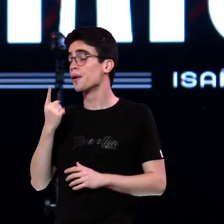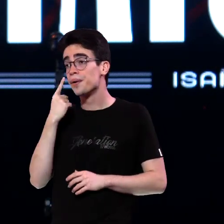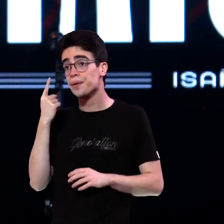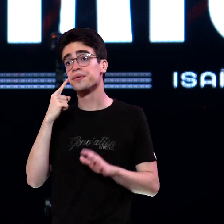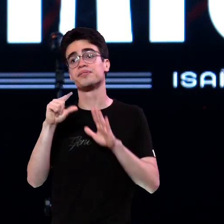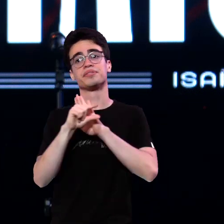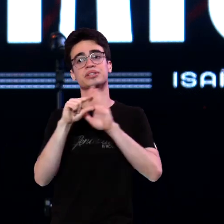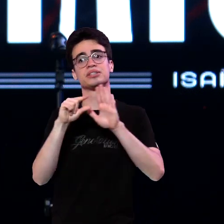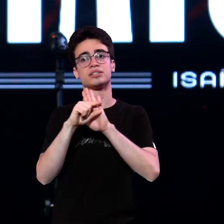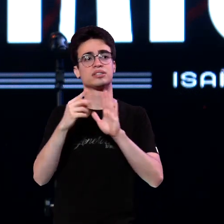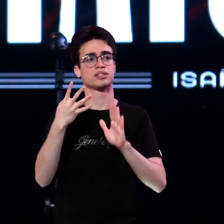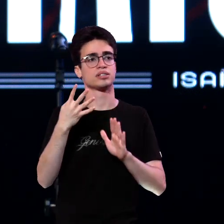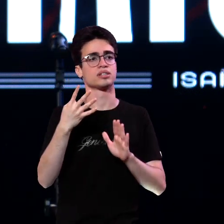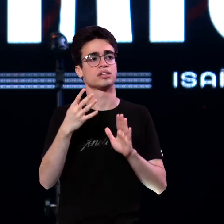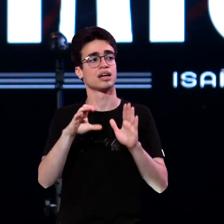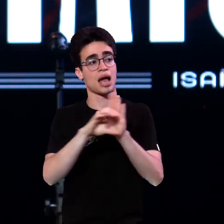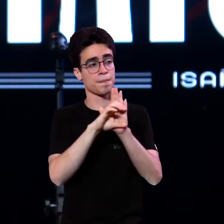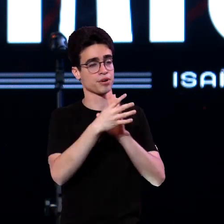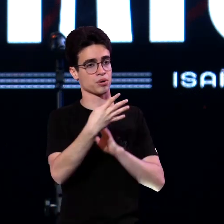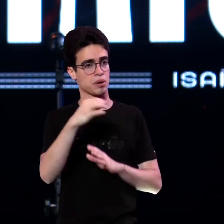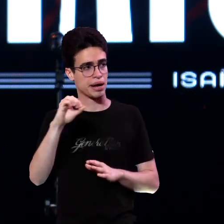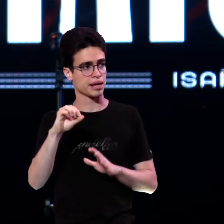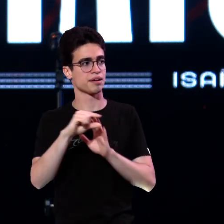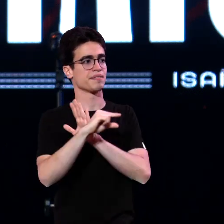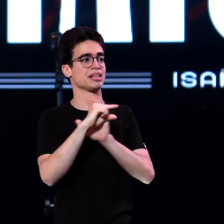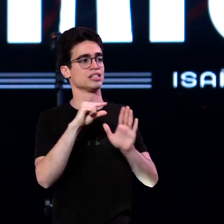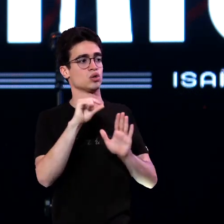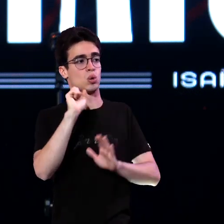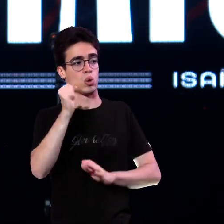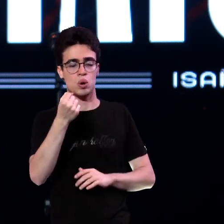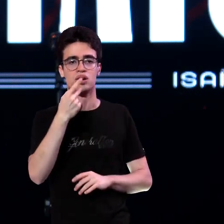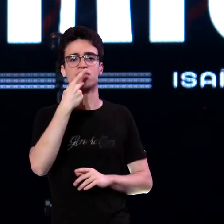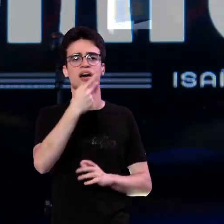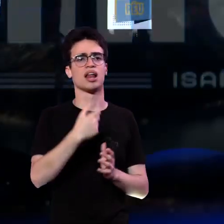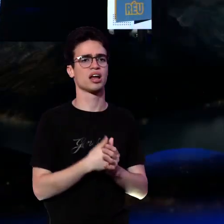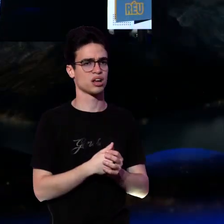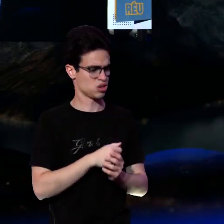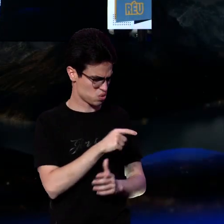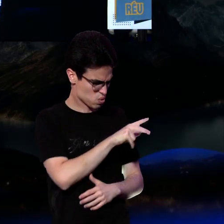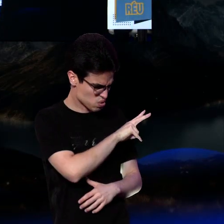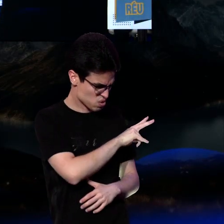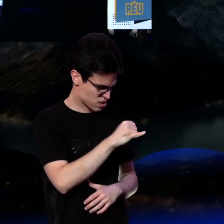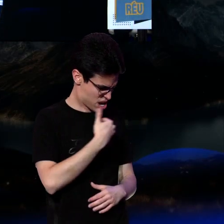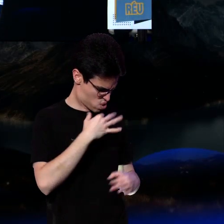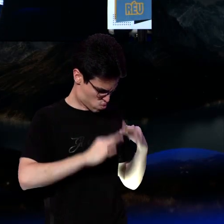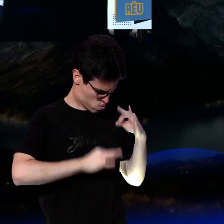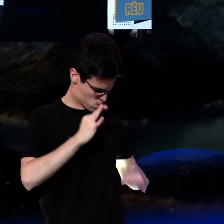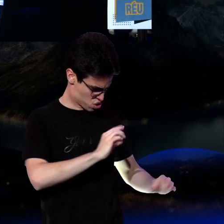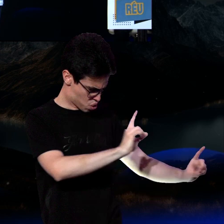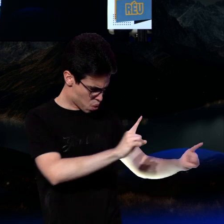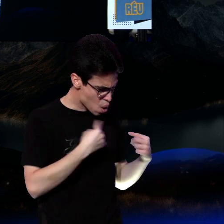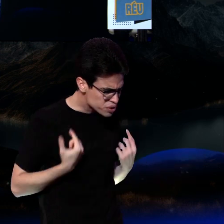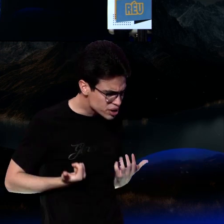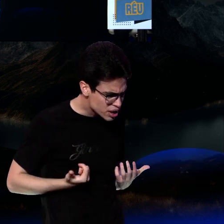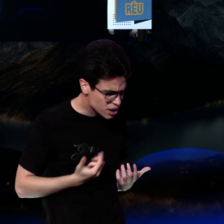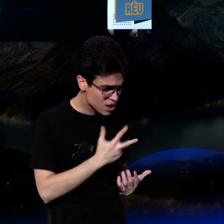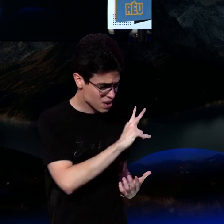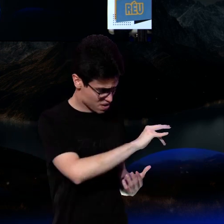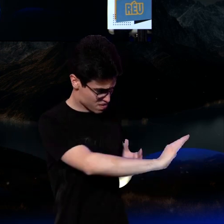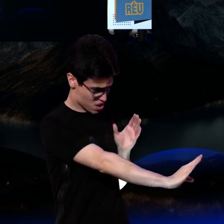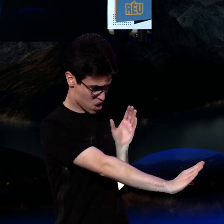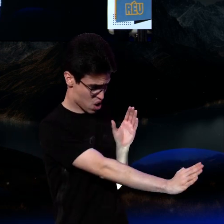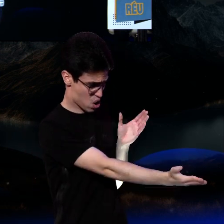40, no capítulo 40, versículo 8, Deus diz, você vai pôr em dúvida a minha justiça? Vai me condenar